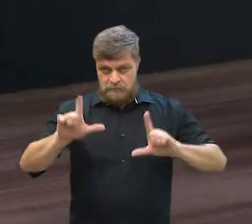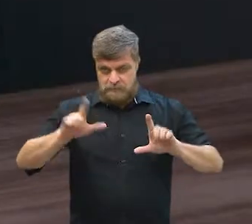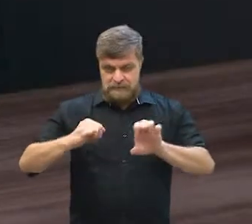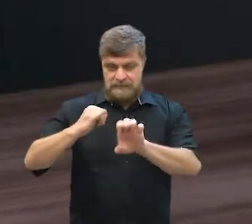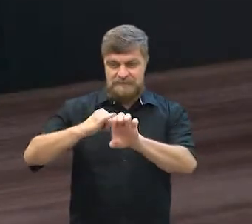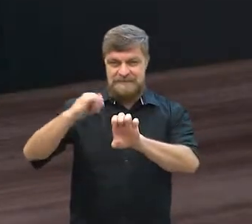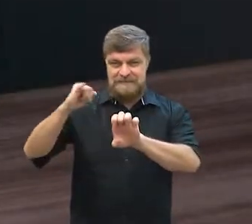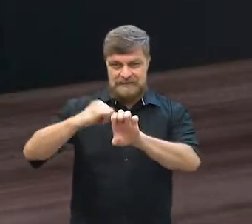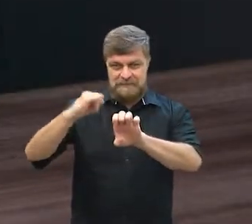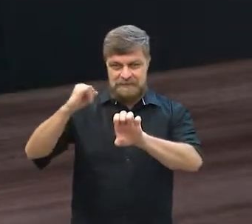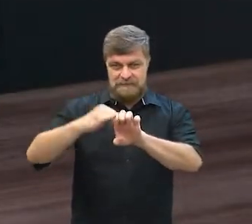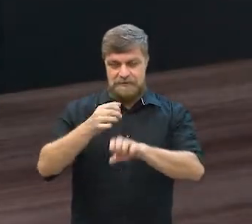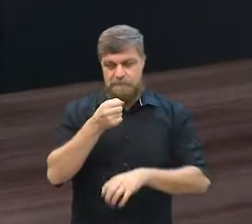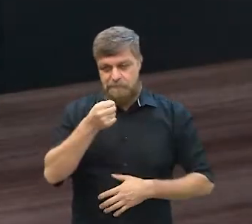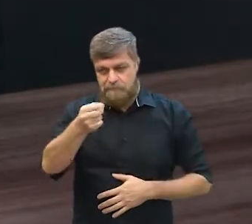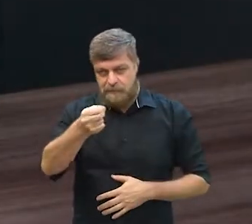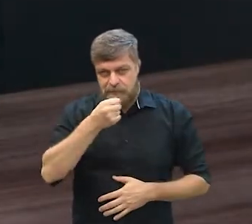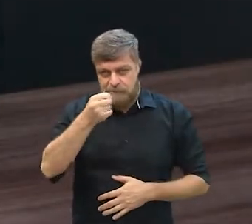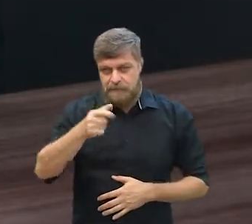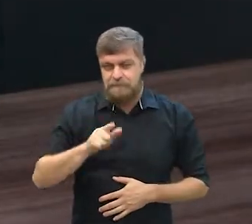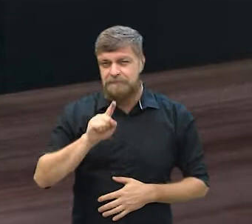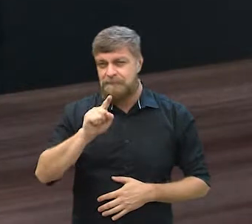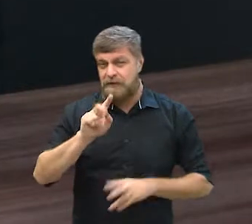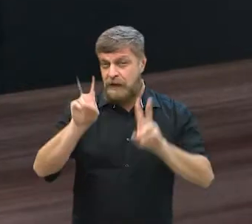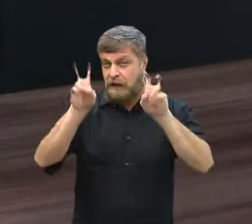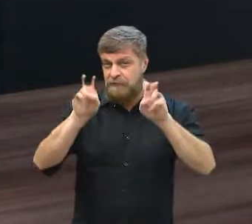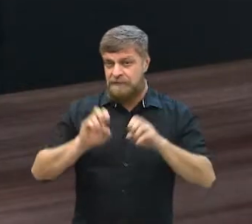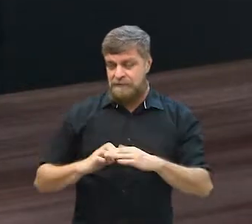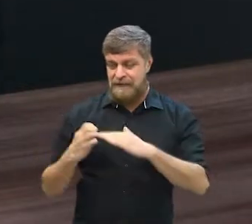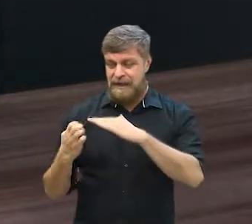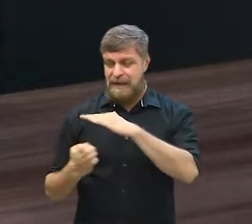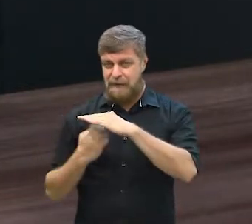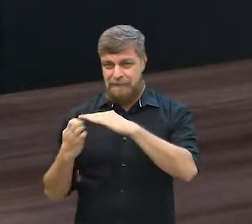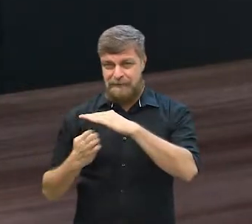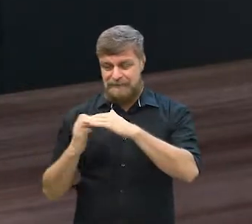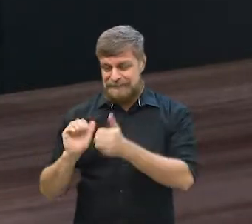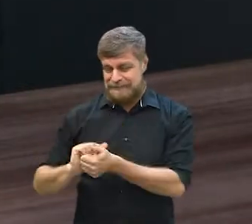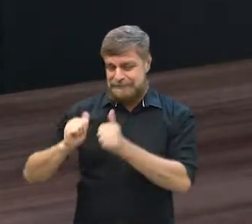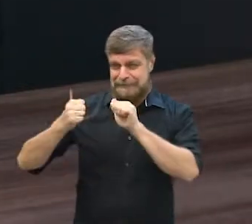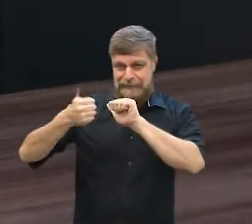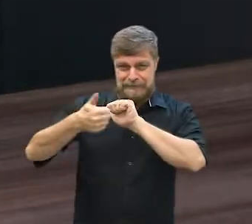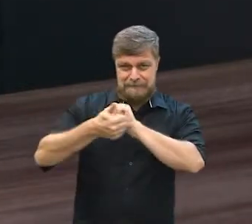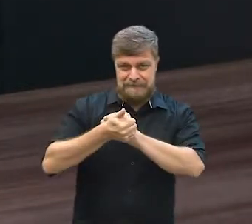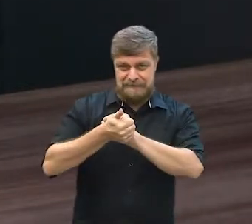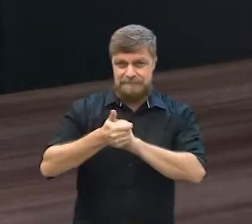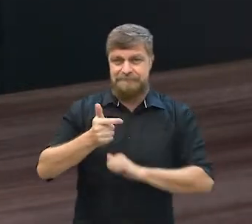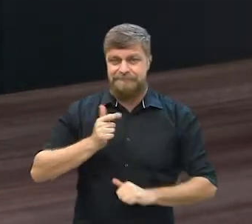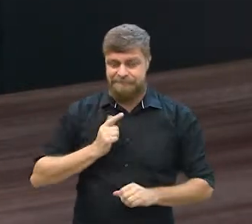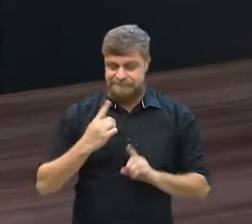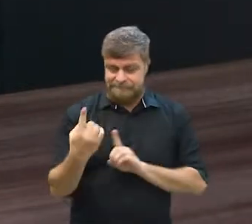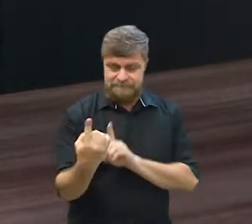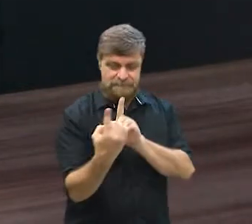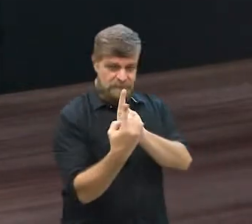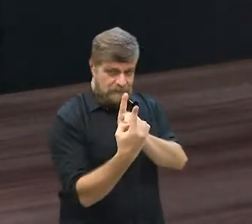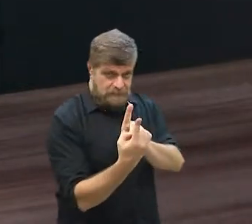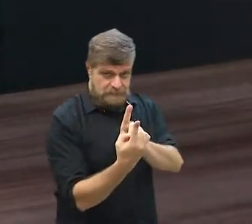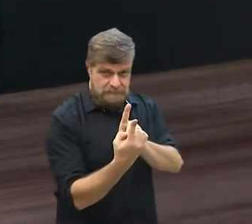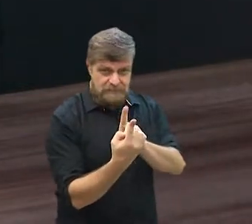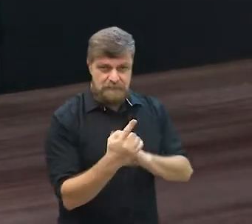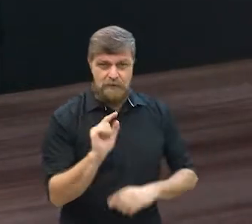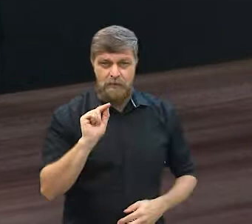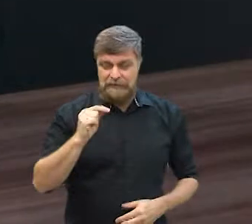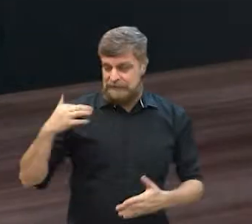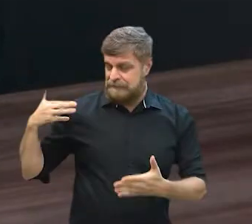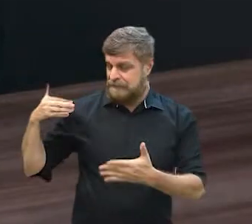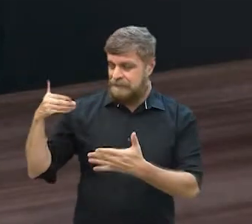Segundo bloco do Ser Empreendedor e readaptar uma plataforma e readequar o